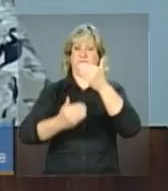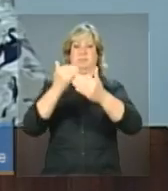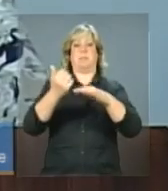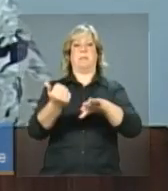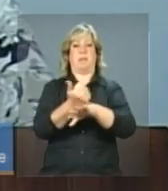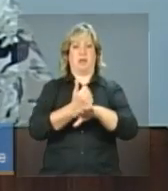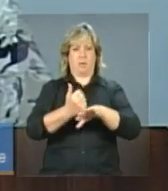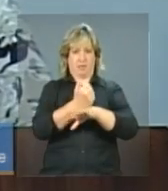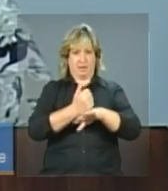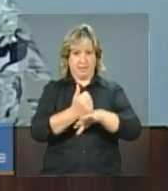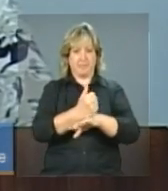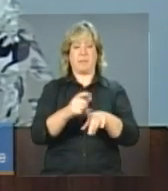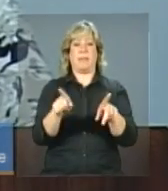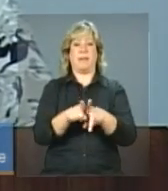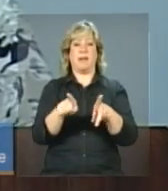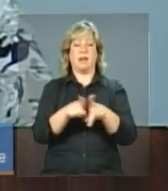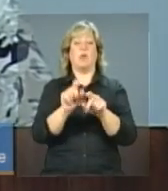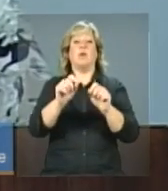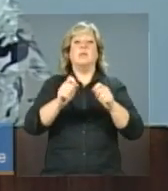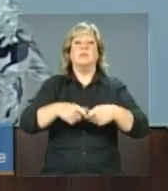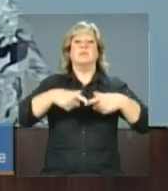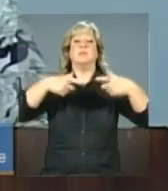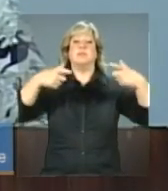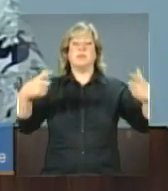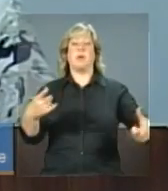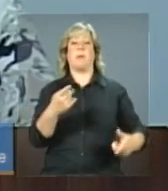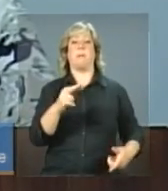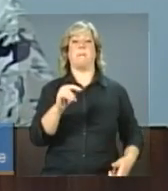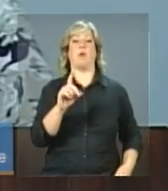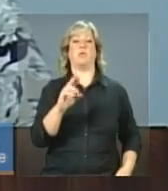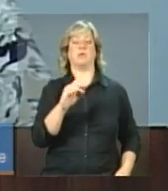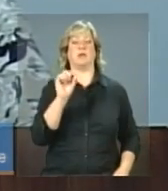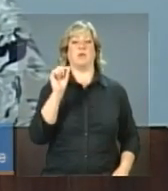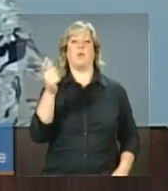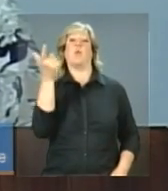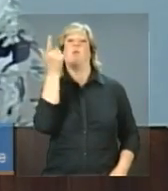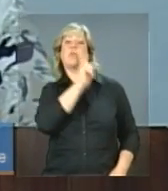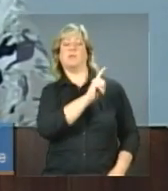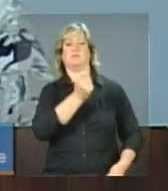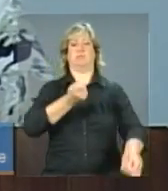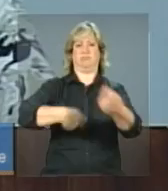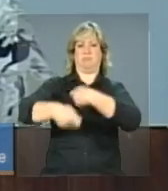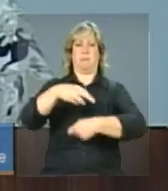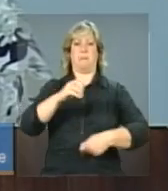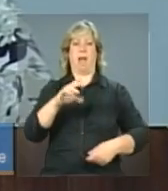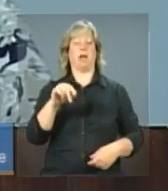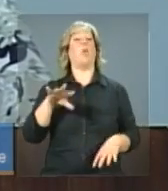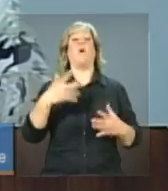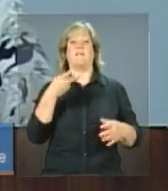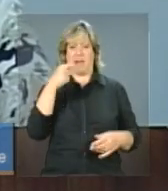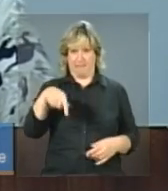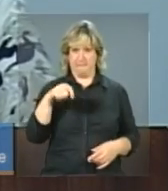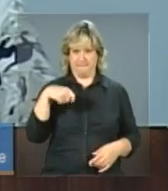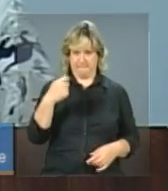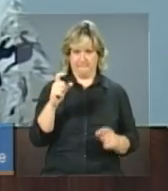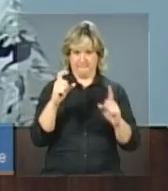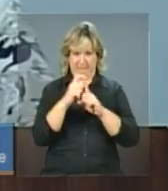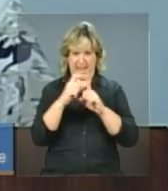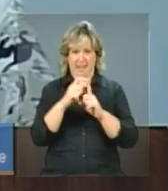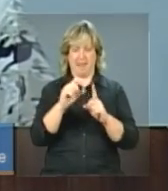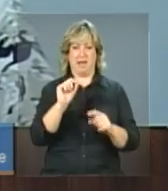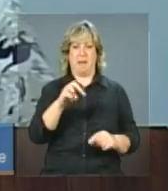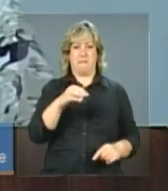também de ampliação da produção, acessando o mercado. Quando a gente fala acessando o mercado, significa, de um lado,